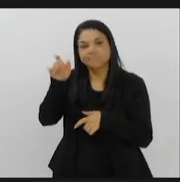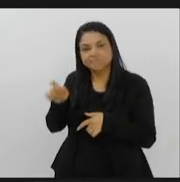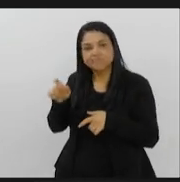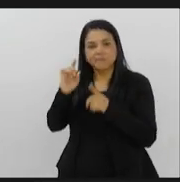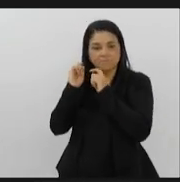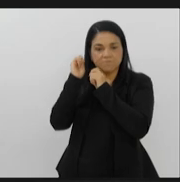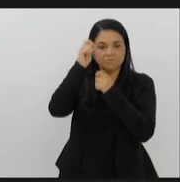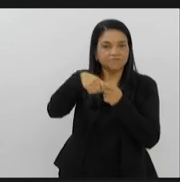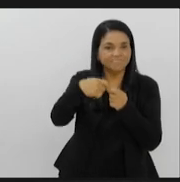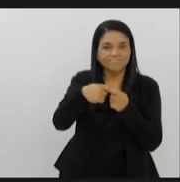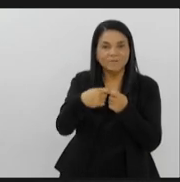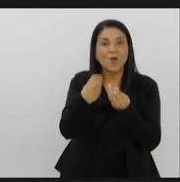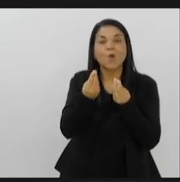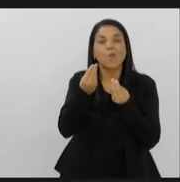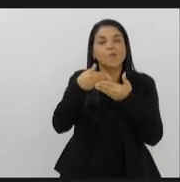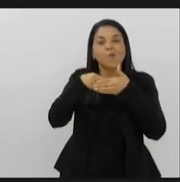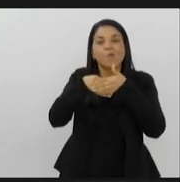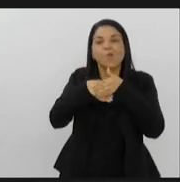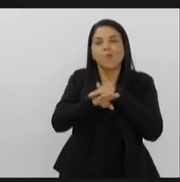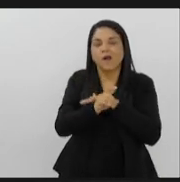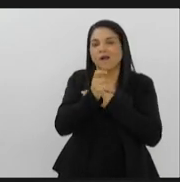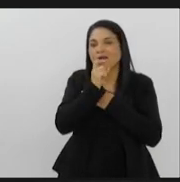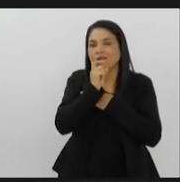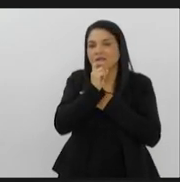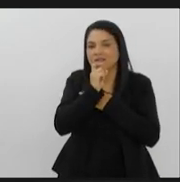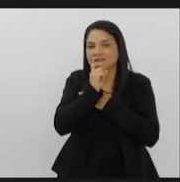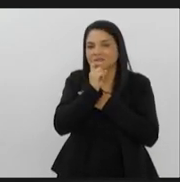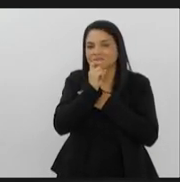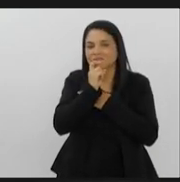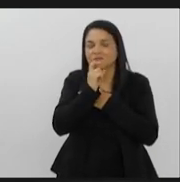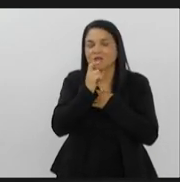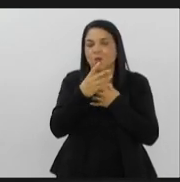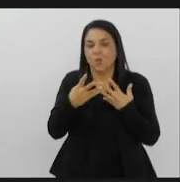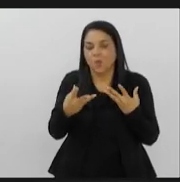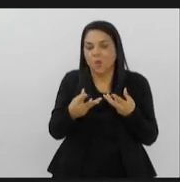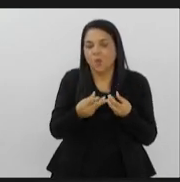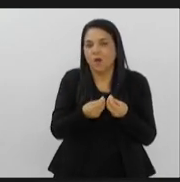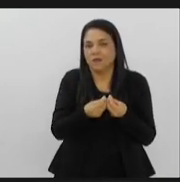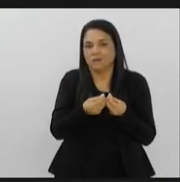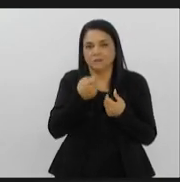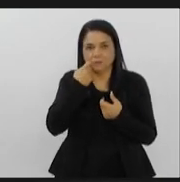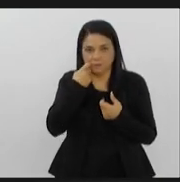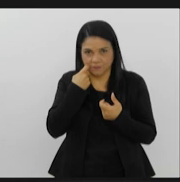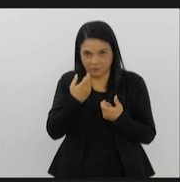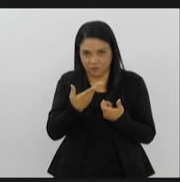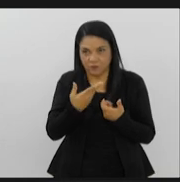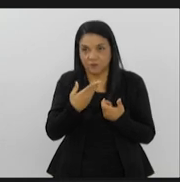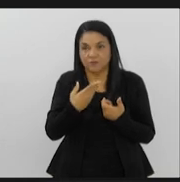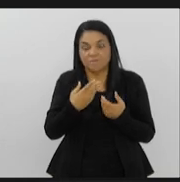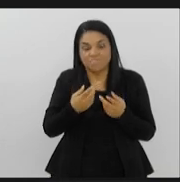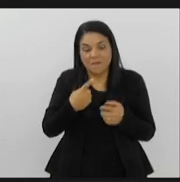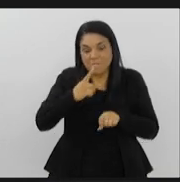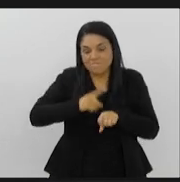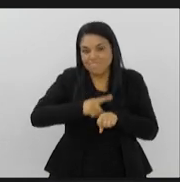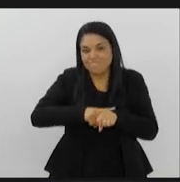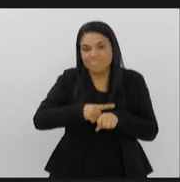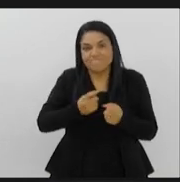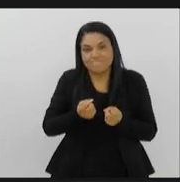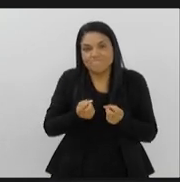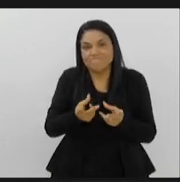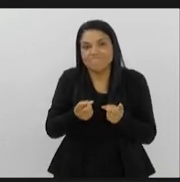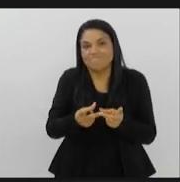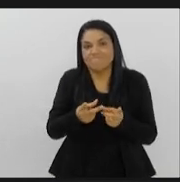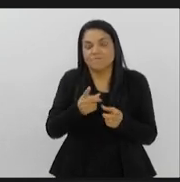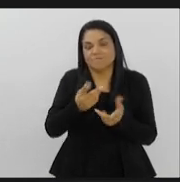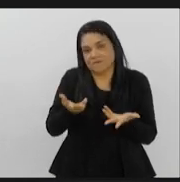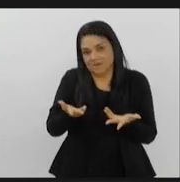como guardar o peixe em boas condições para outro dia ou para mais dias. Então, tem que vender na hora. Aí chega o aproveitador, o cara